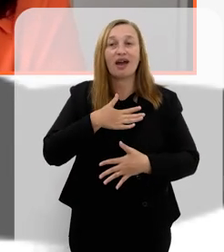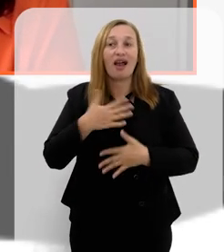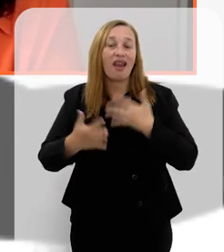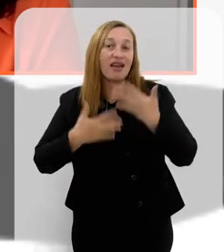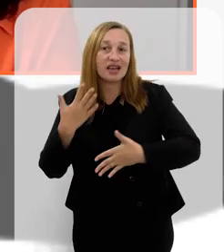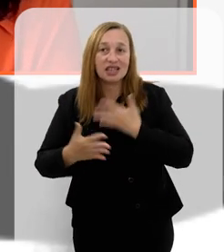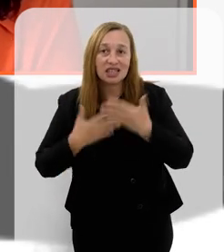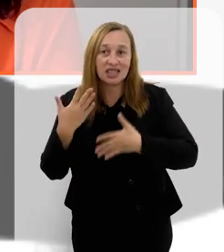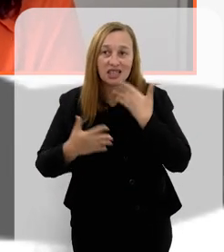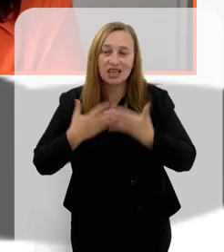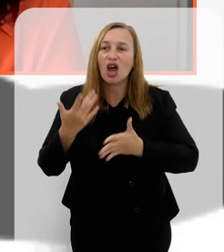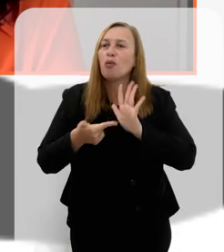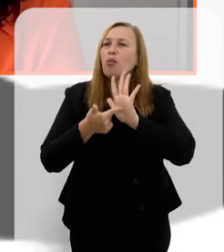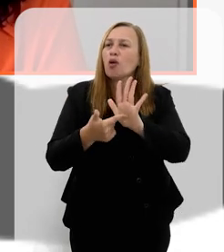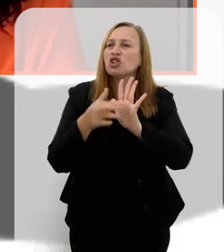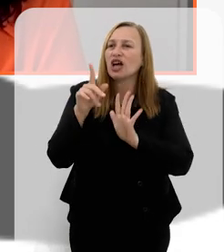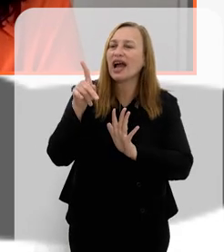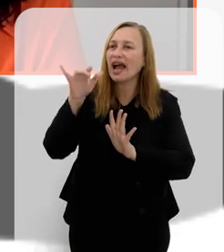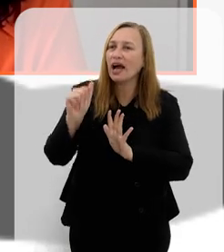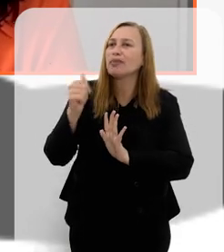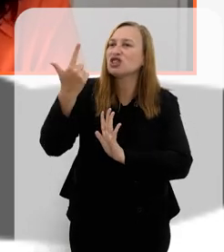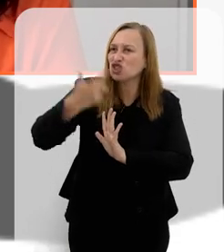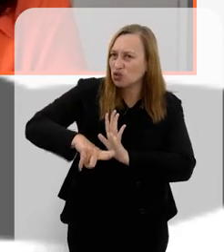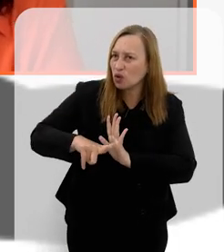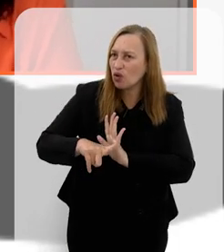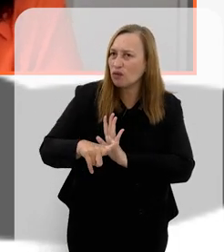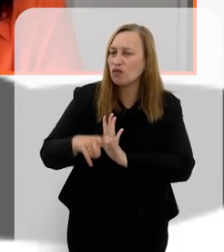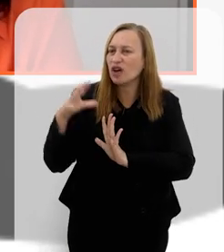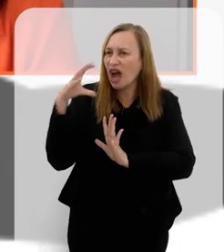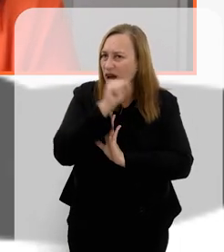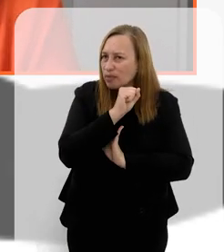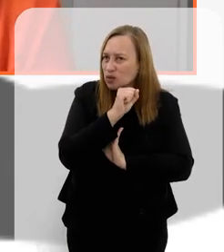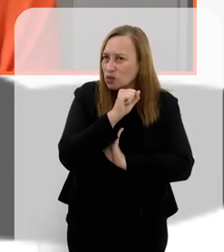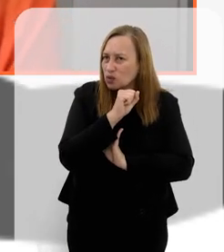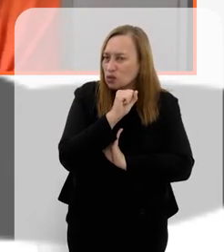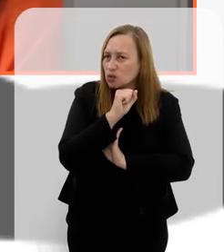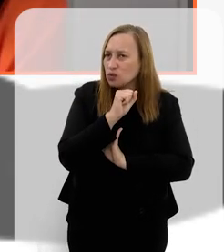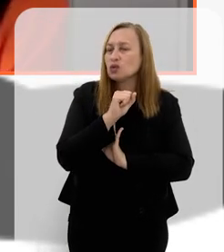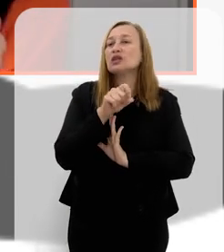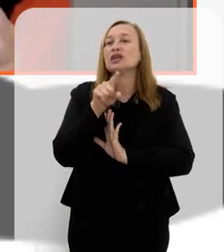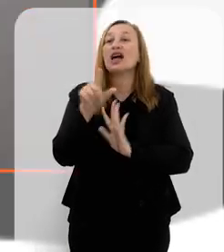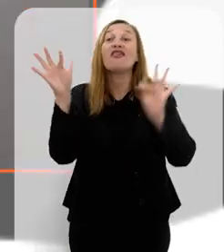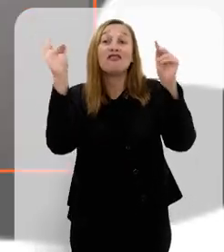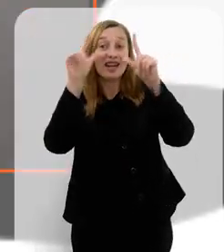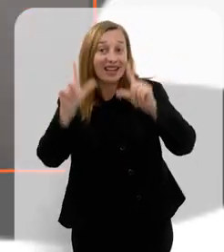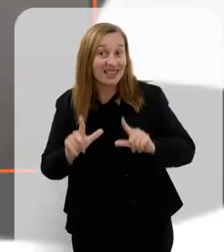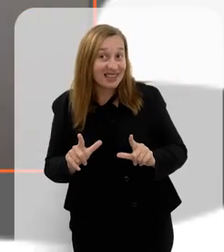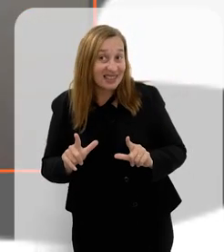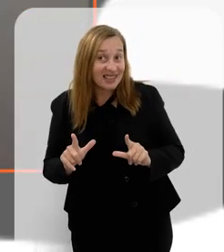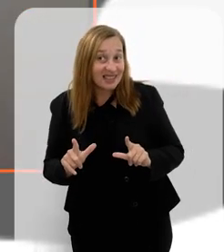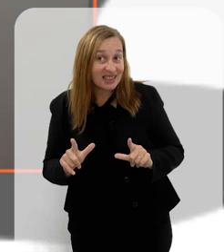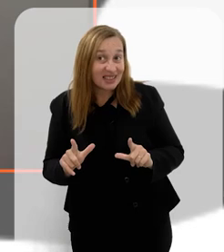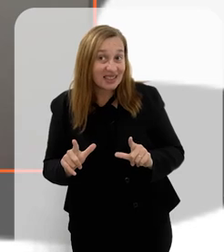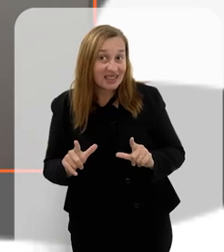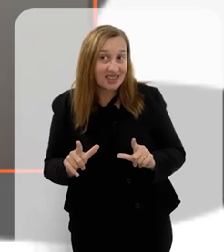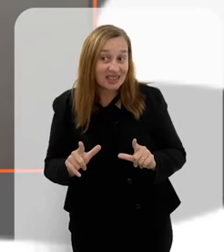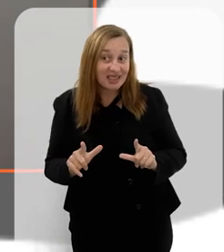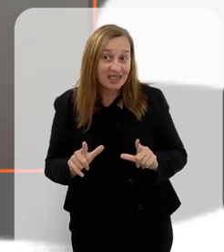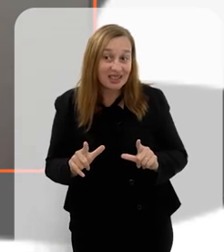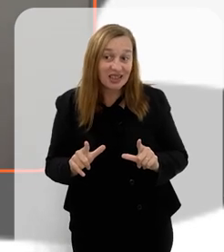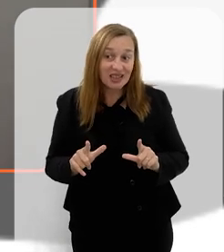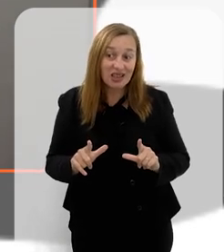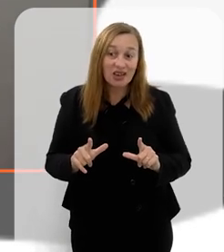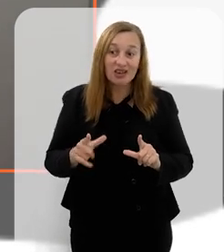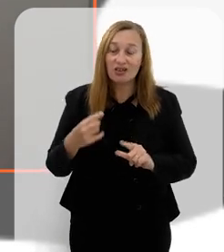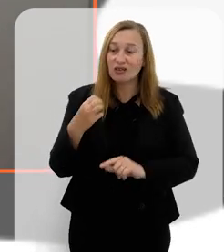a alegria, ele Mostra a tem. capa pra gente só mais um pouquinho, porque foi tão rápido. Ó, Olha. sobre a felicidade,